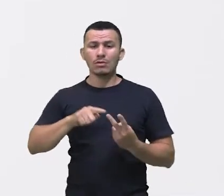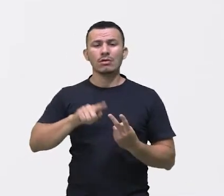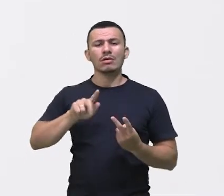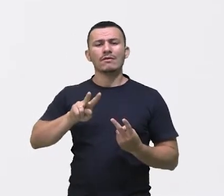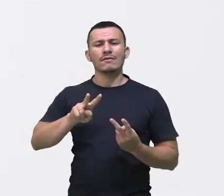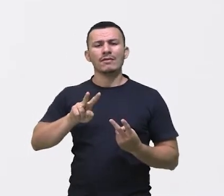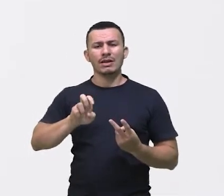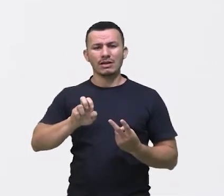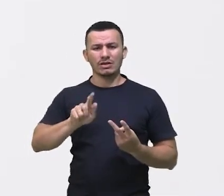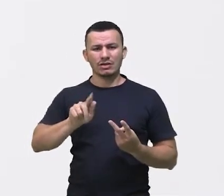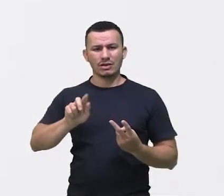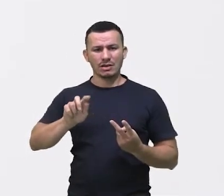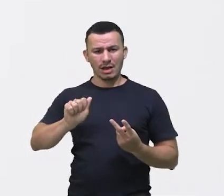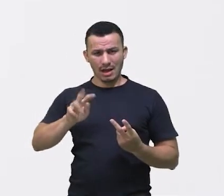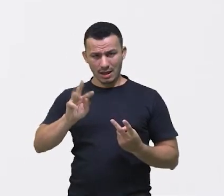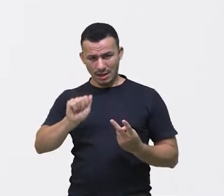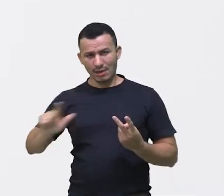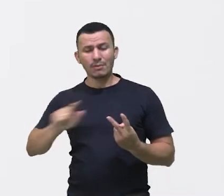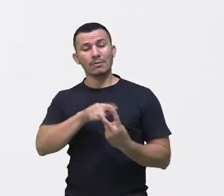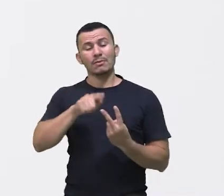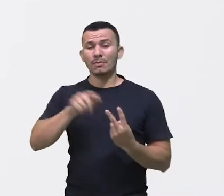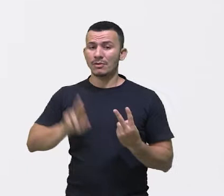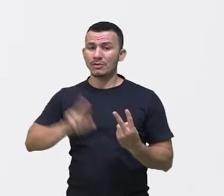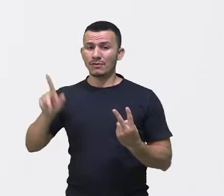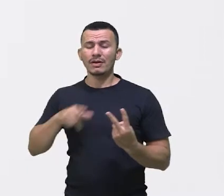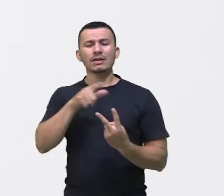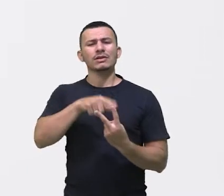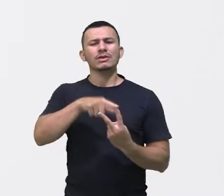gente consegue essa matéria-prima através da